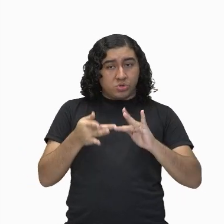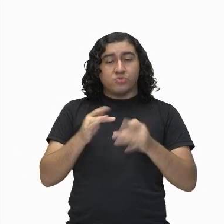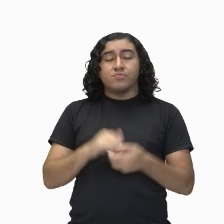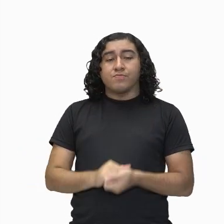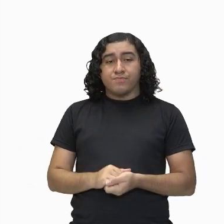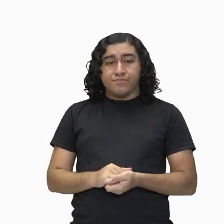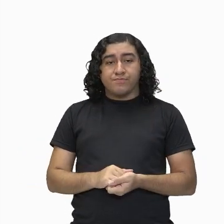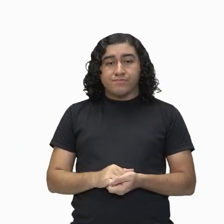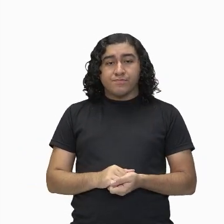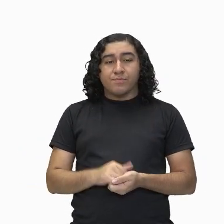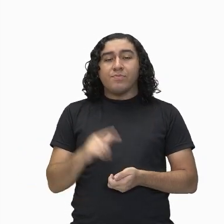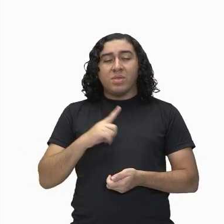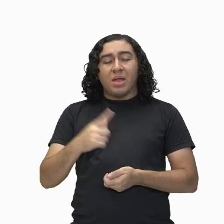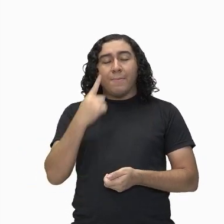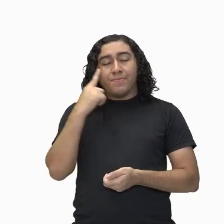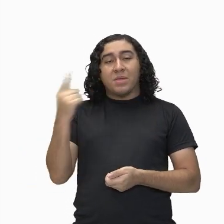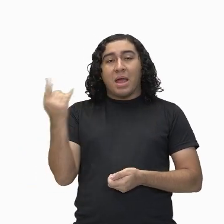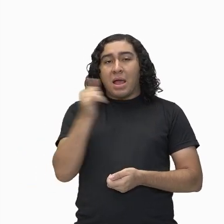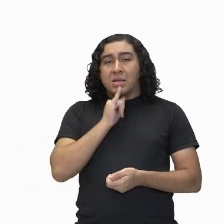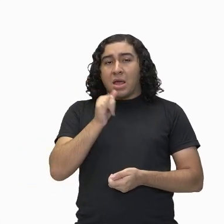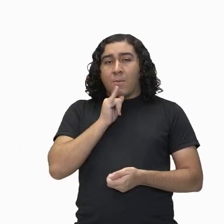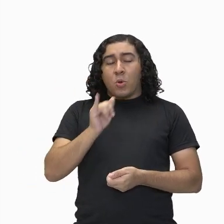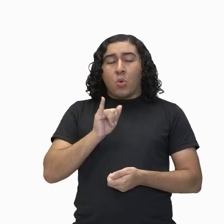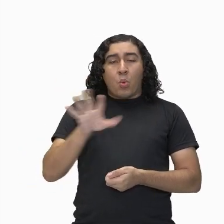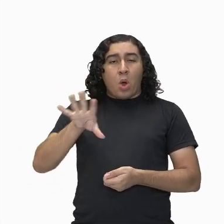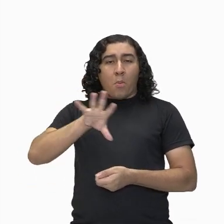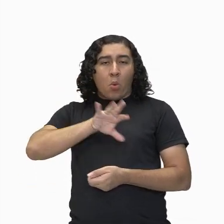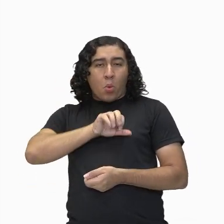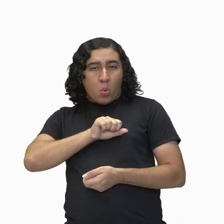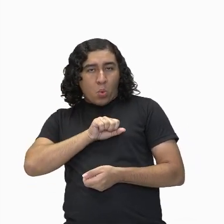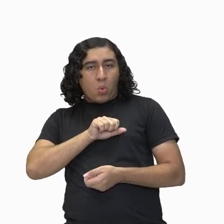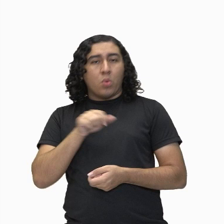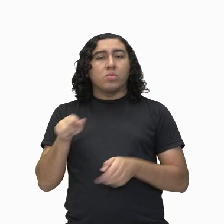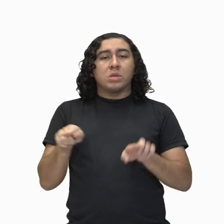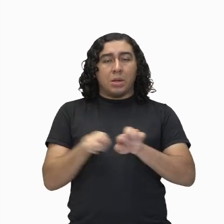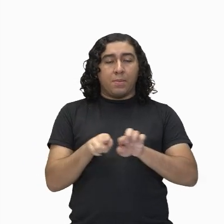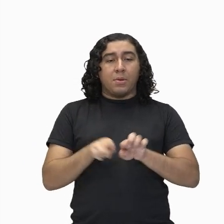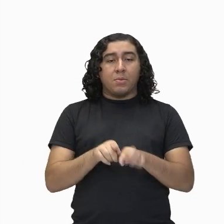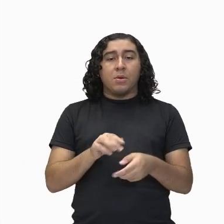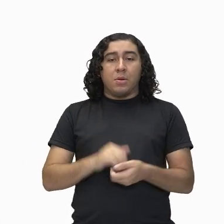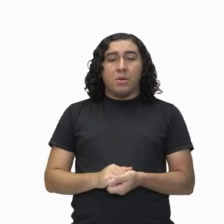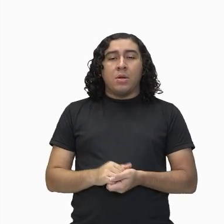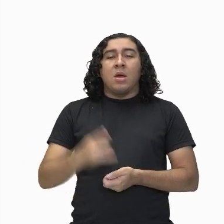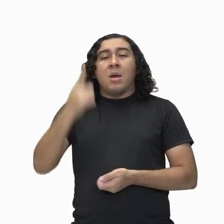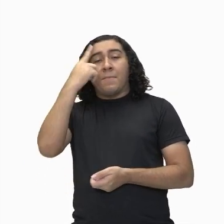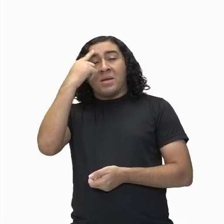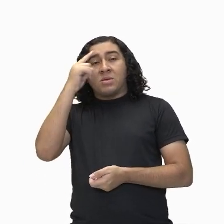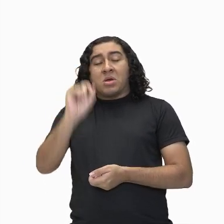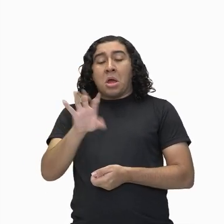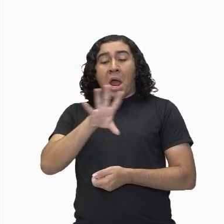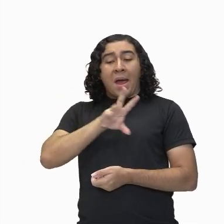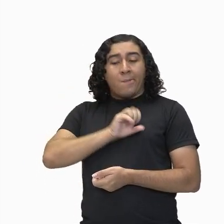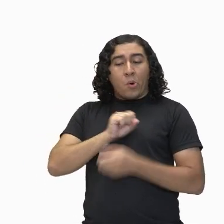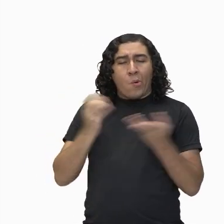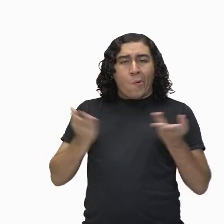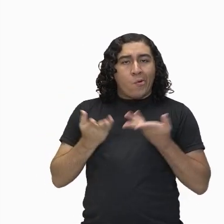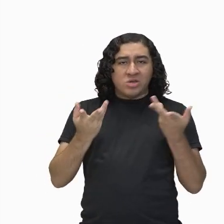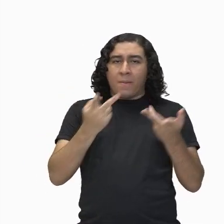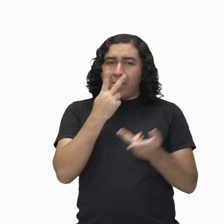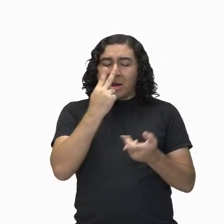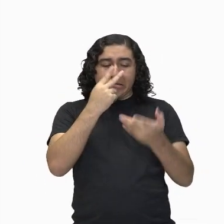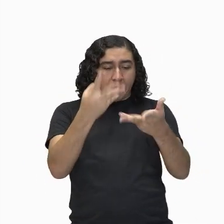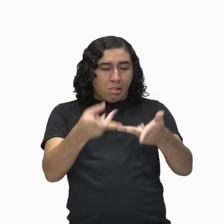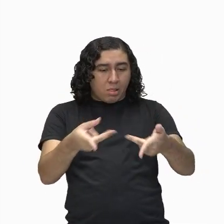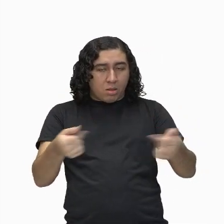Bauman coloca aí, por exemplo, o amor, tá? Ele vai inclusive dizer que o amor é líquido hoje, né? Olha só